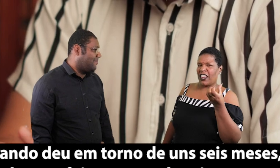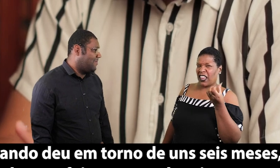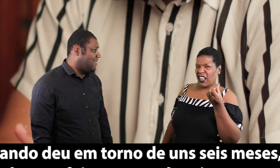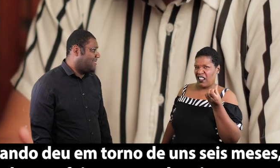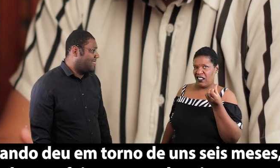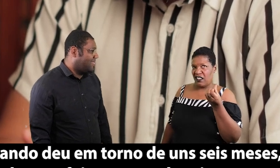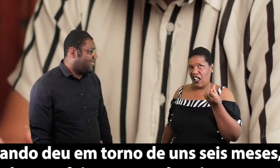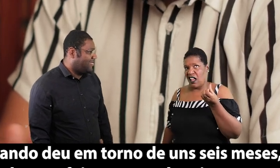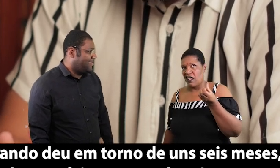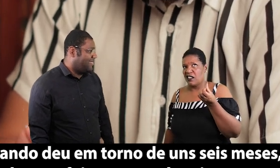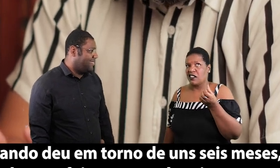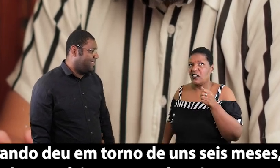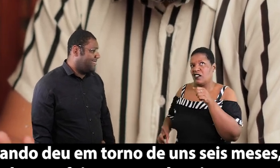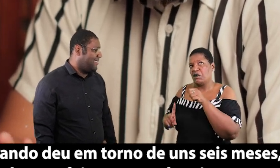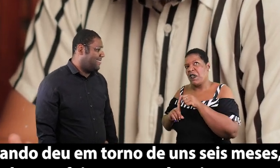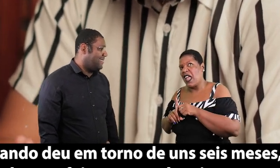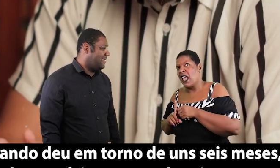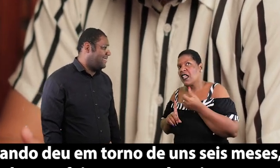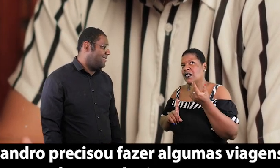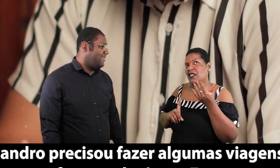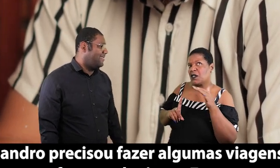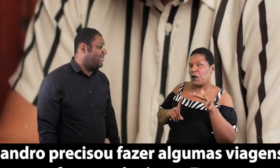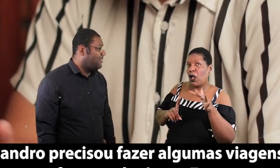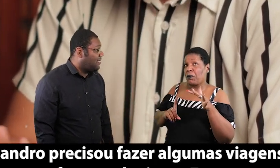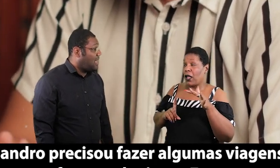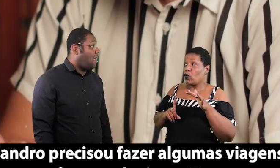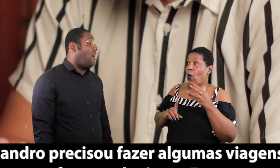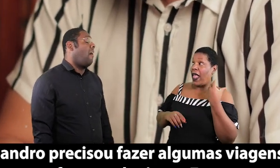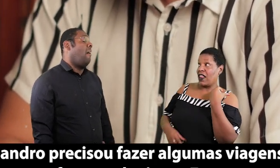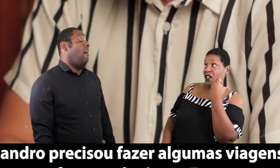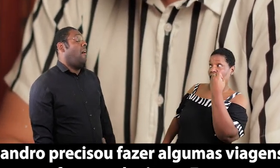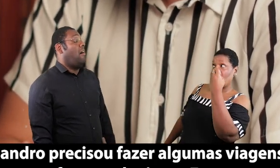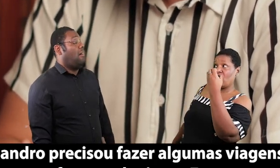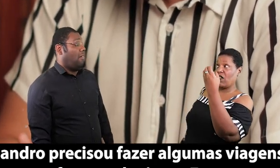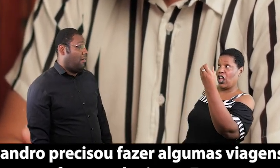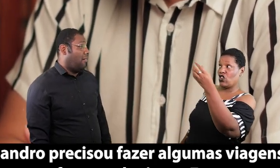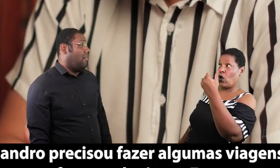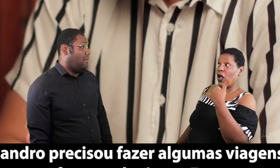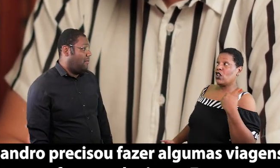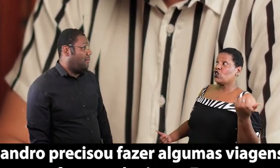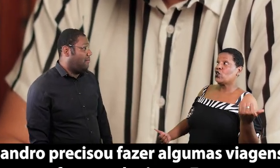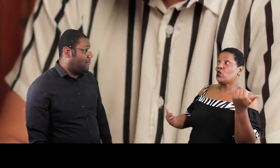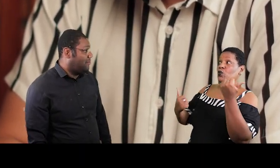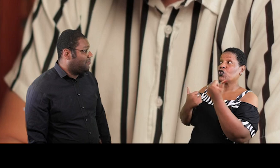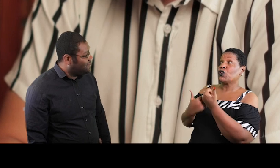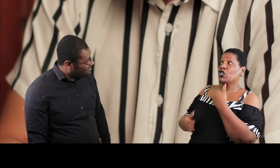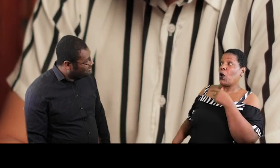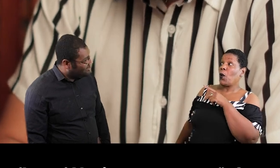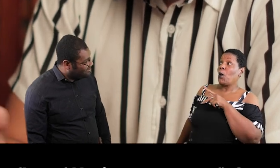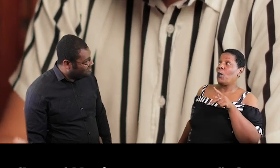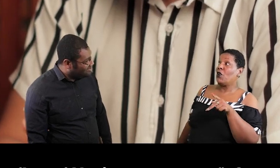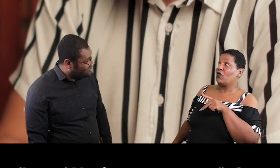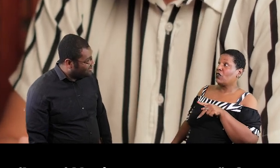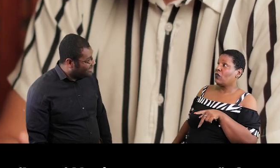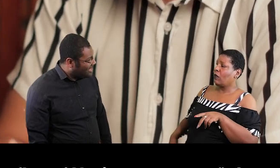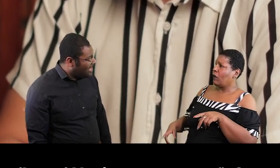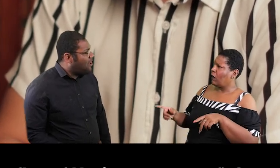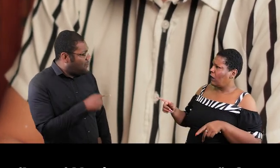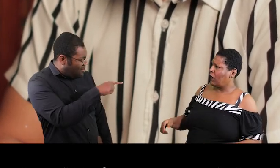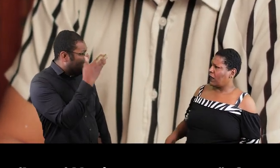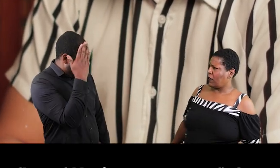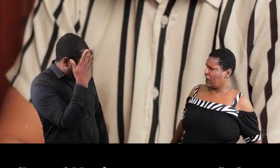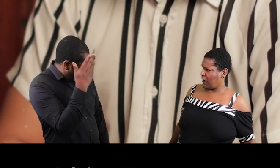6 meses, acho que foi em torno de 6 meses, o Sandro precisou fazer algumas viagens e me botou como professor substituto. E eu comecei a dar Você aula. esperava,